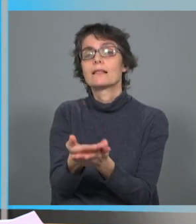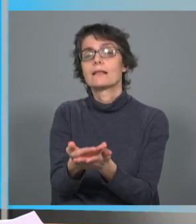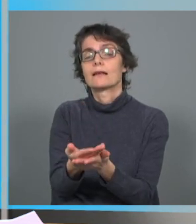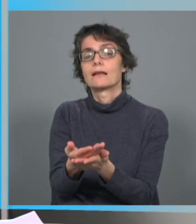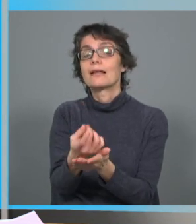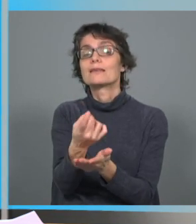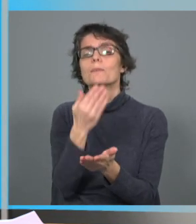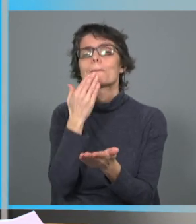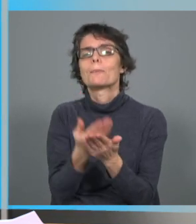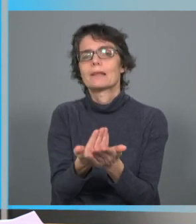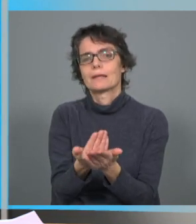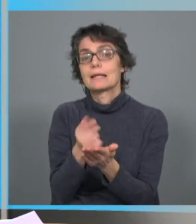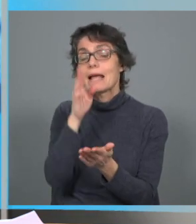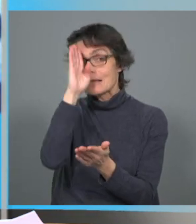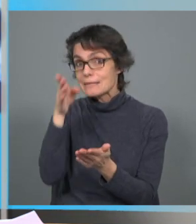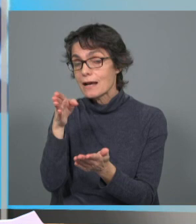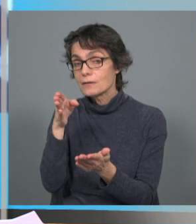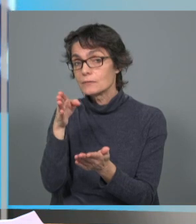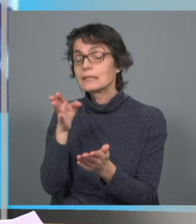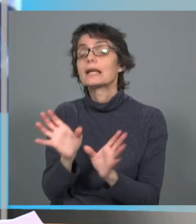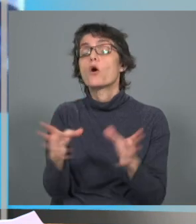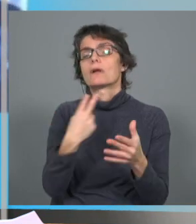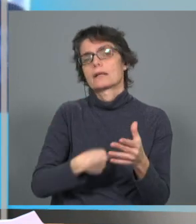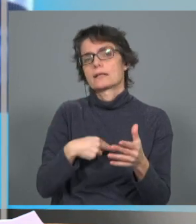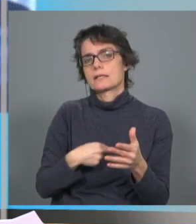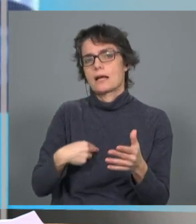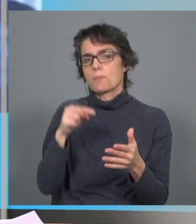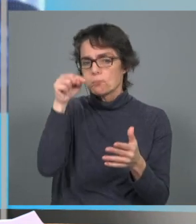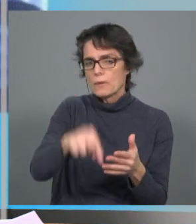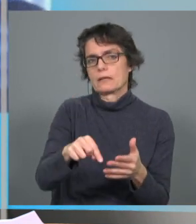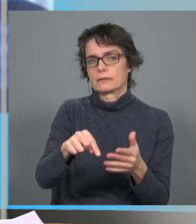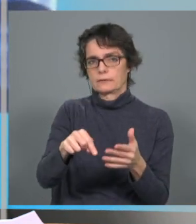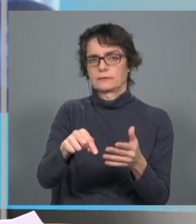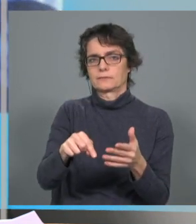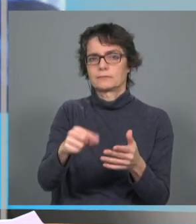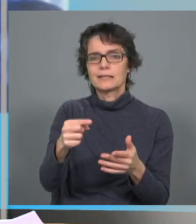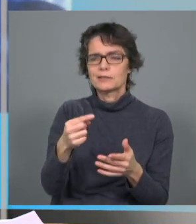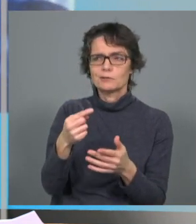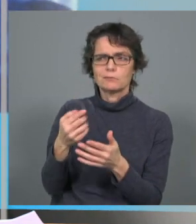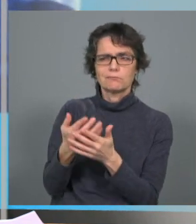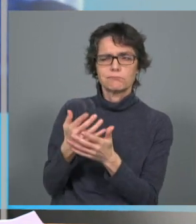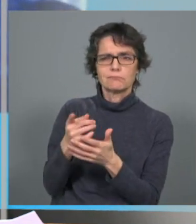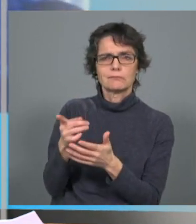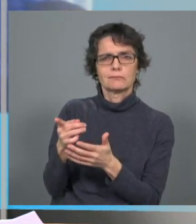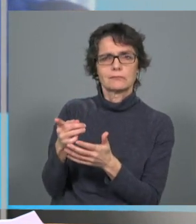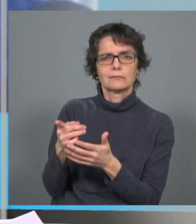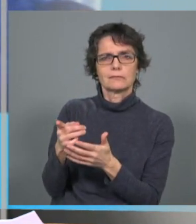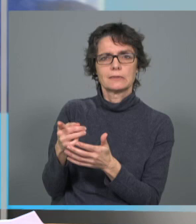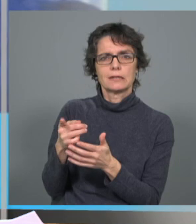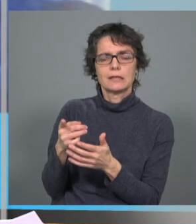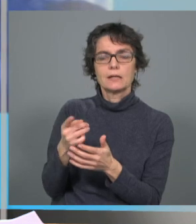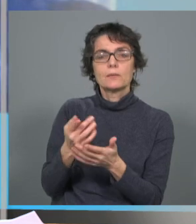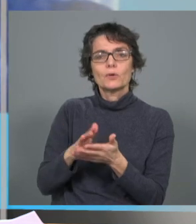mão é nas comunidades cristãs. Isso é uma característica profundamente